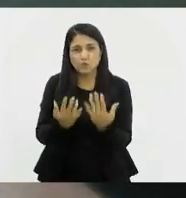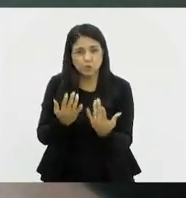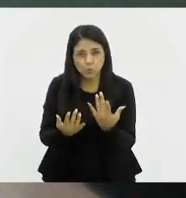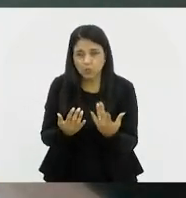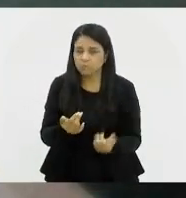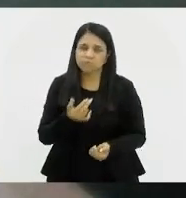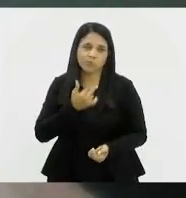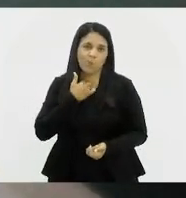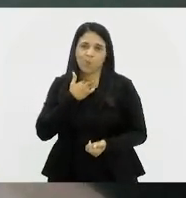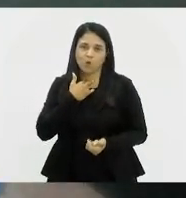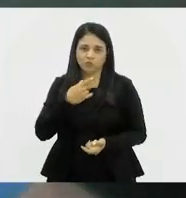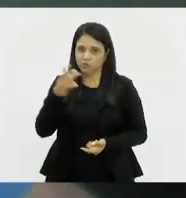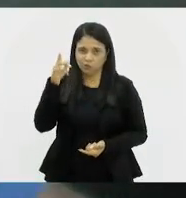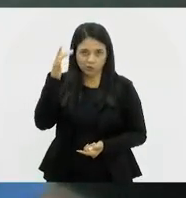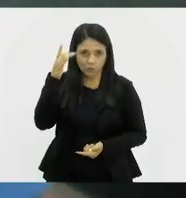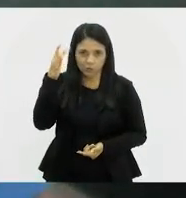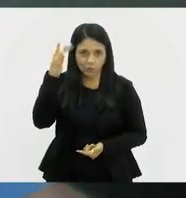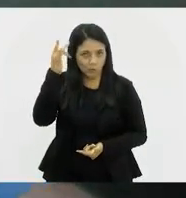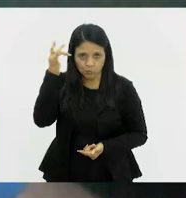ser uma rotina. Próximo.